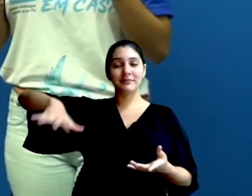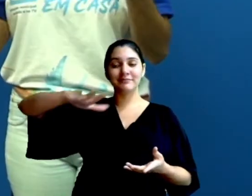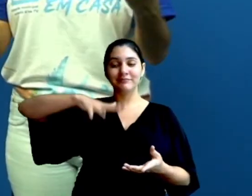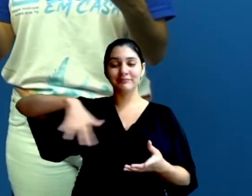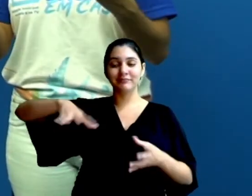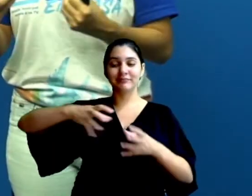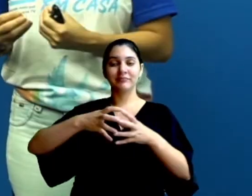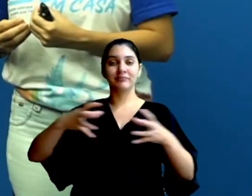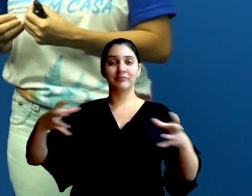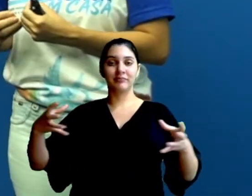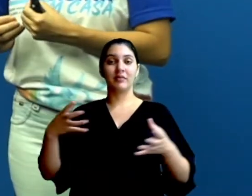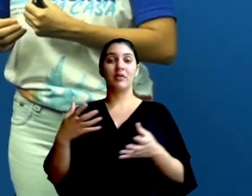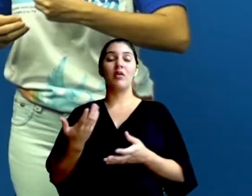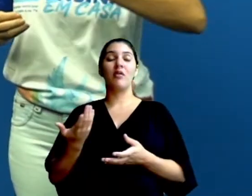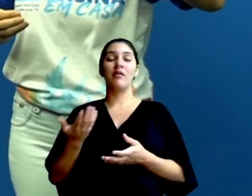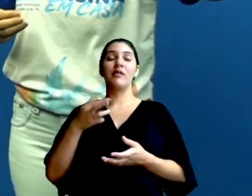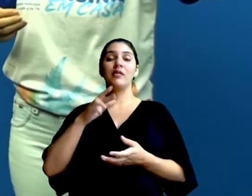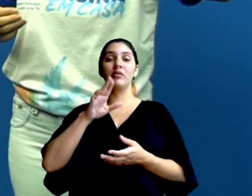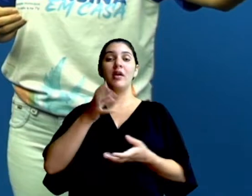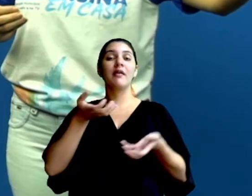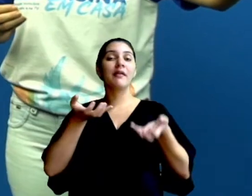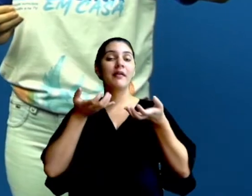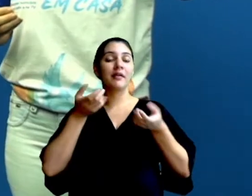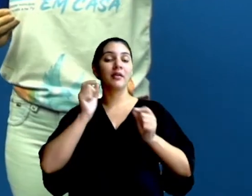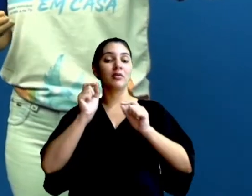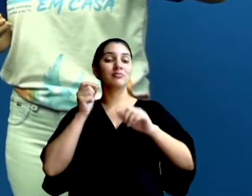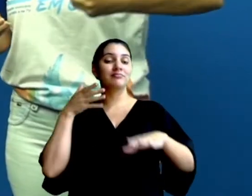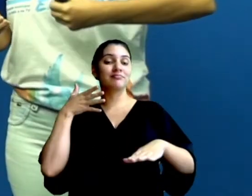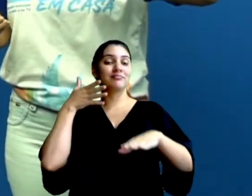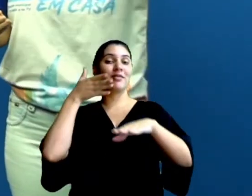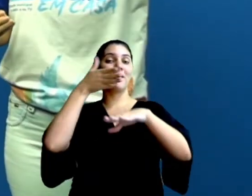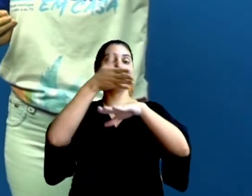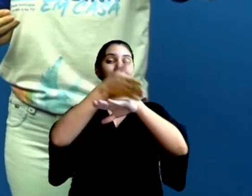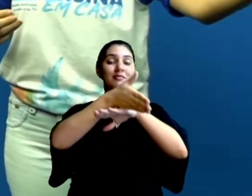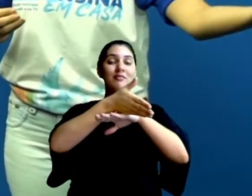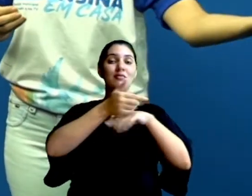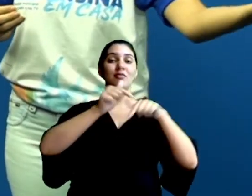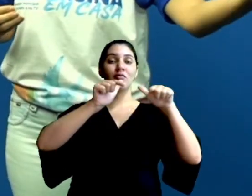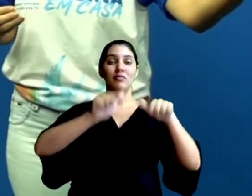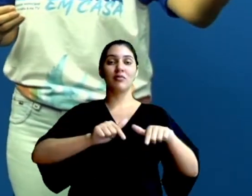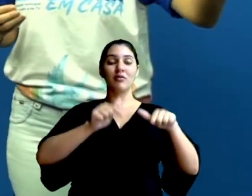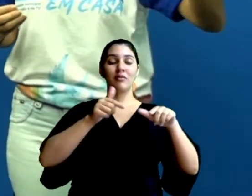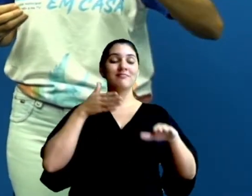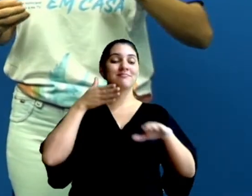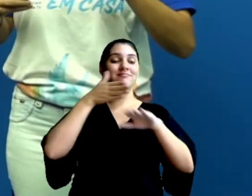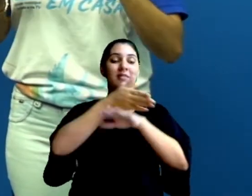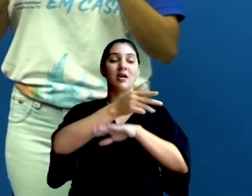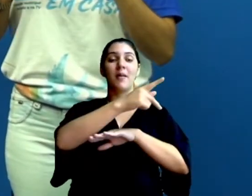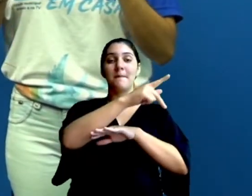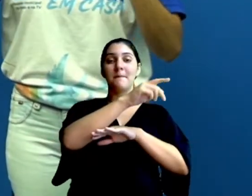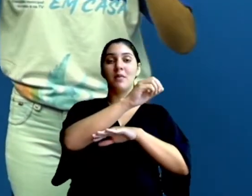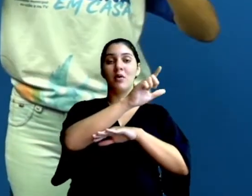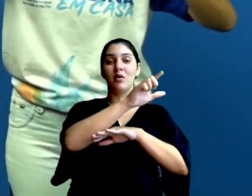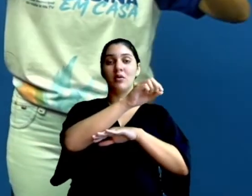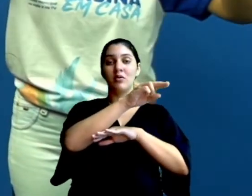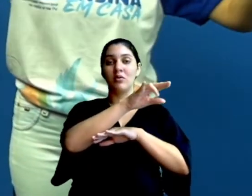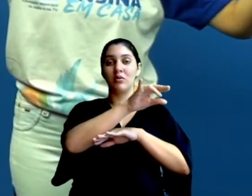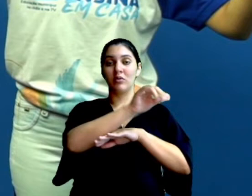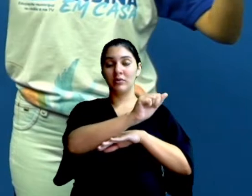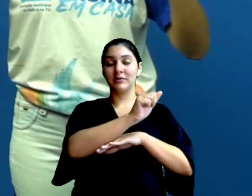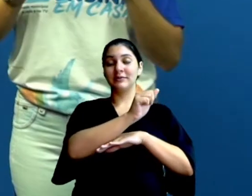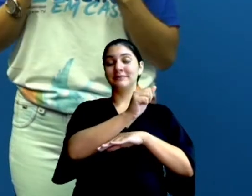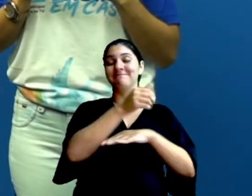de curdos a quererem cruzar a fronteira ali com a Polônia e estão